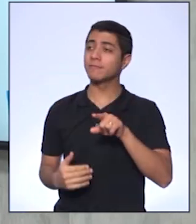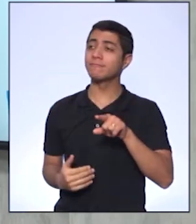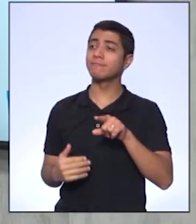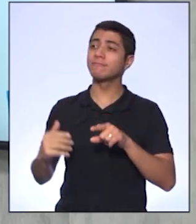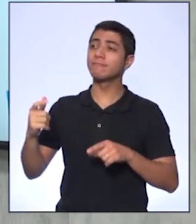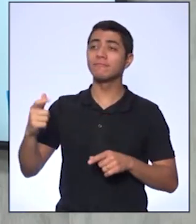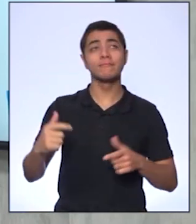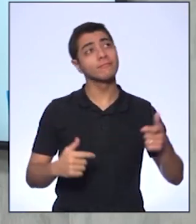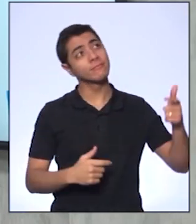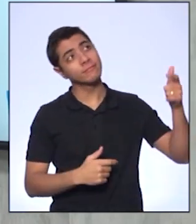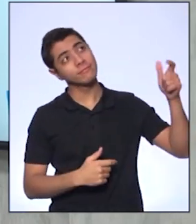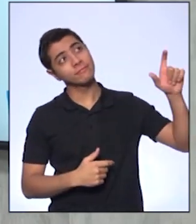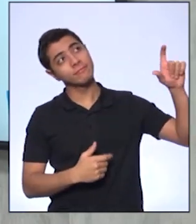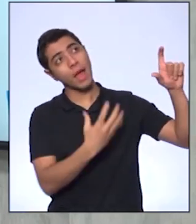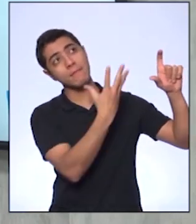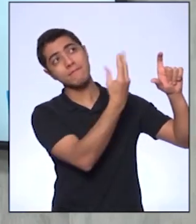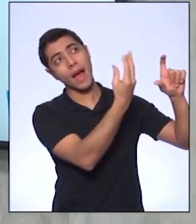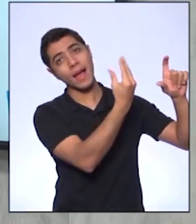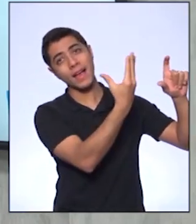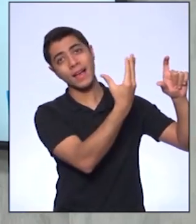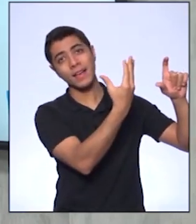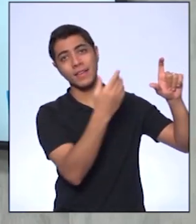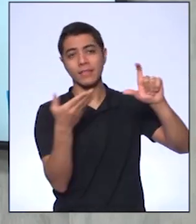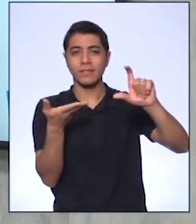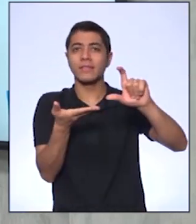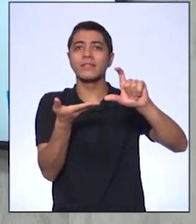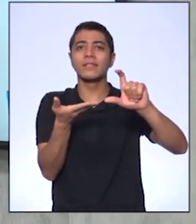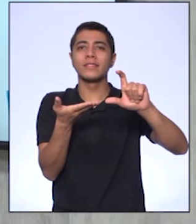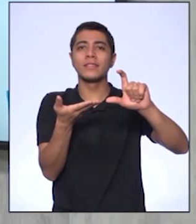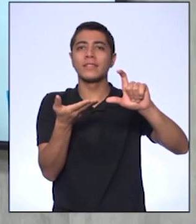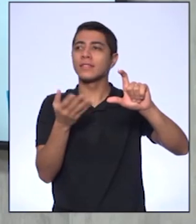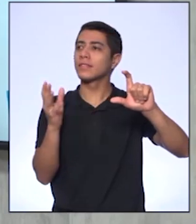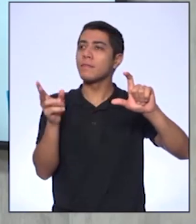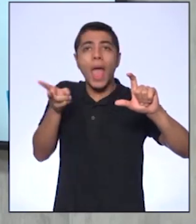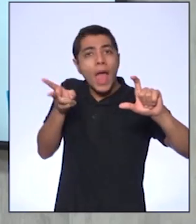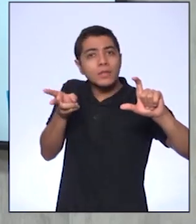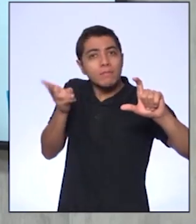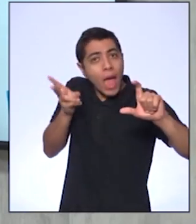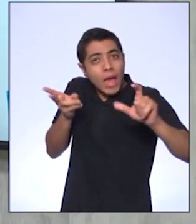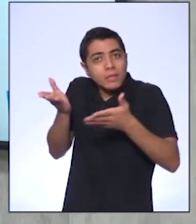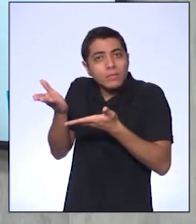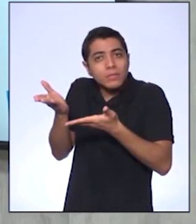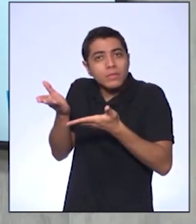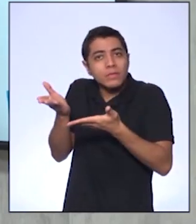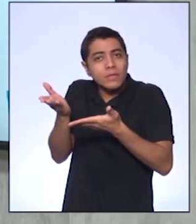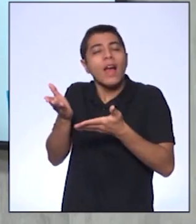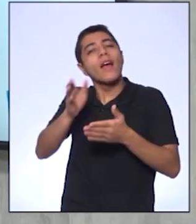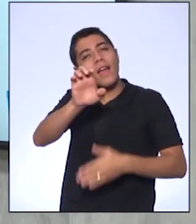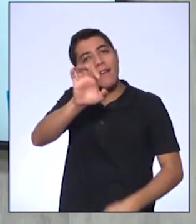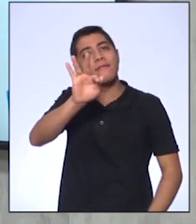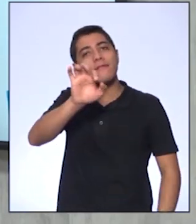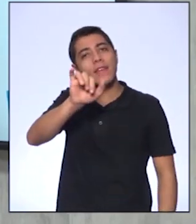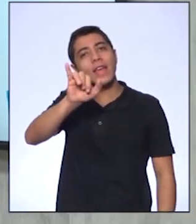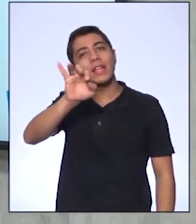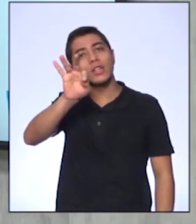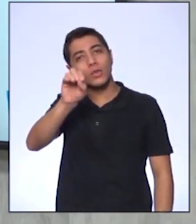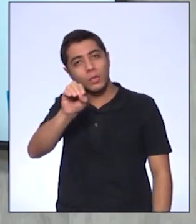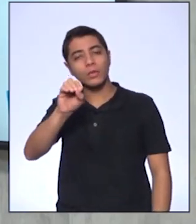efeito circular. Tem uma imagem muito famosa que aparece com frequência quando a gente busca na